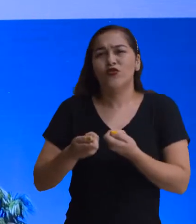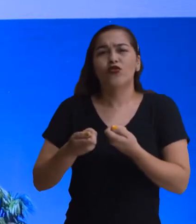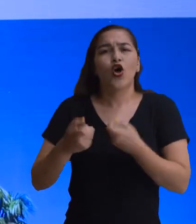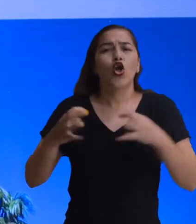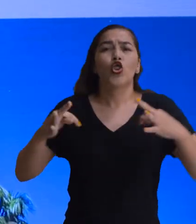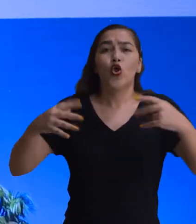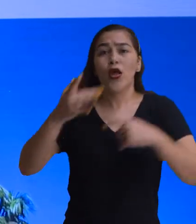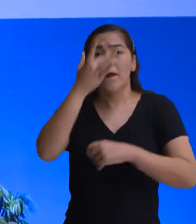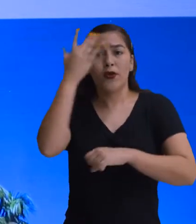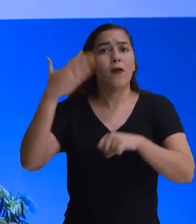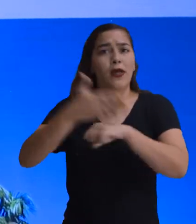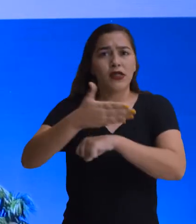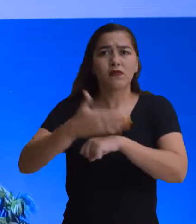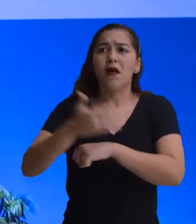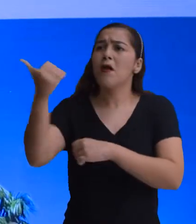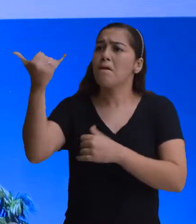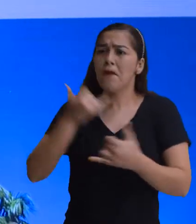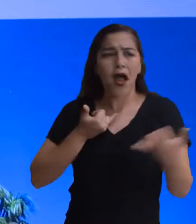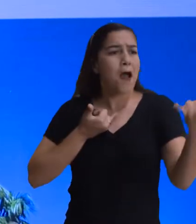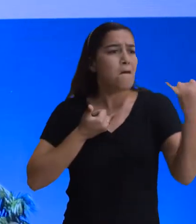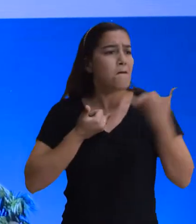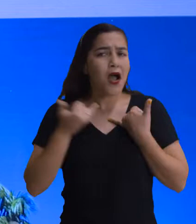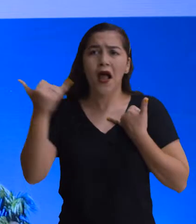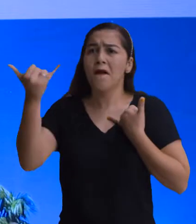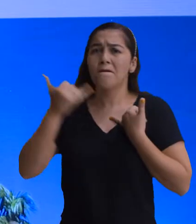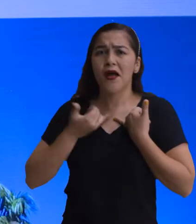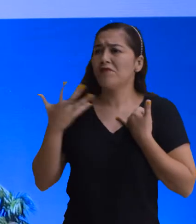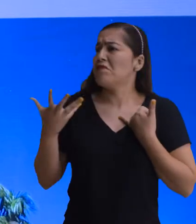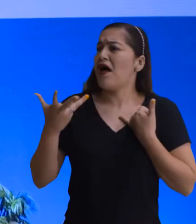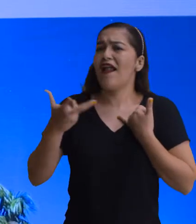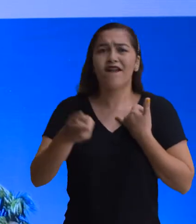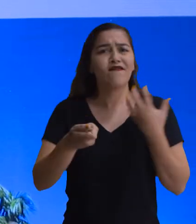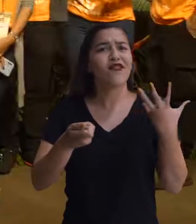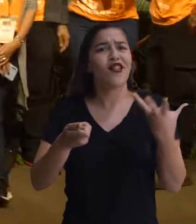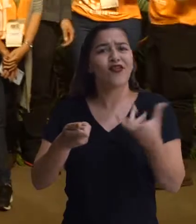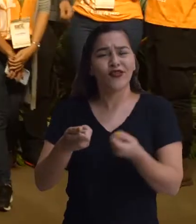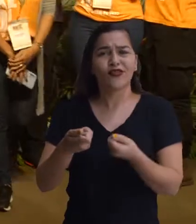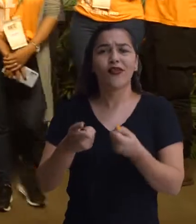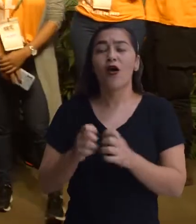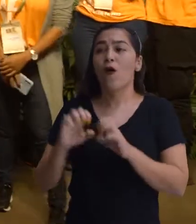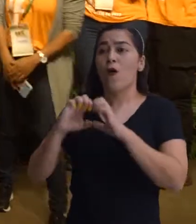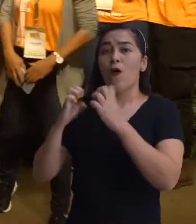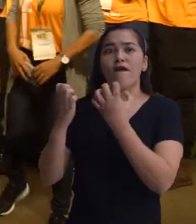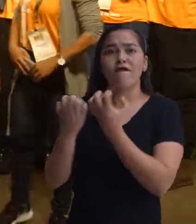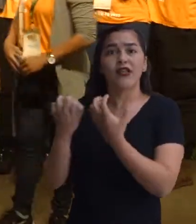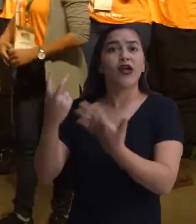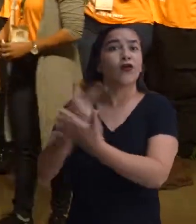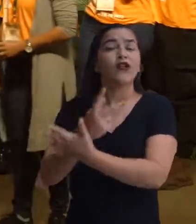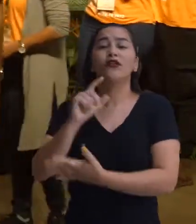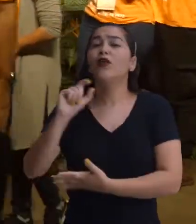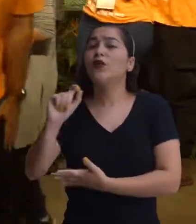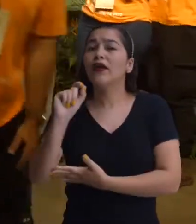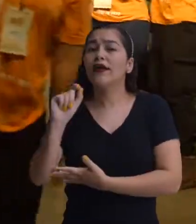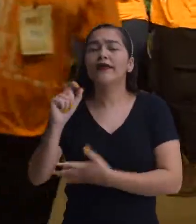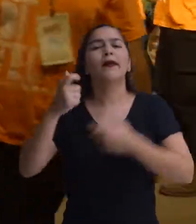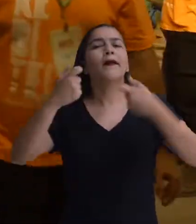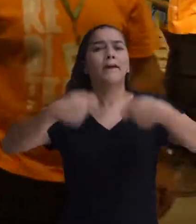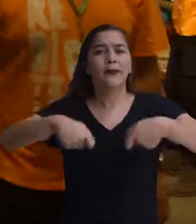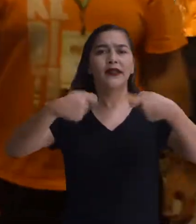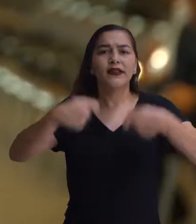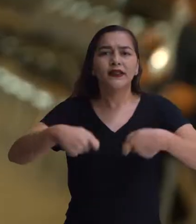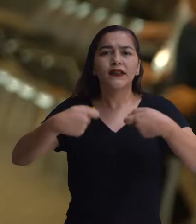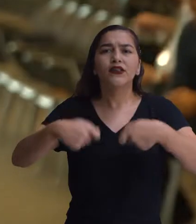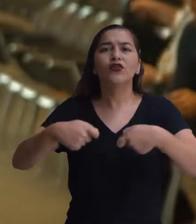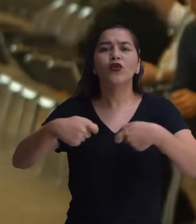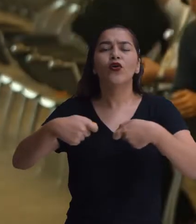isso foi dito por todos aqueles e todas aquelas que passaram por aqui. Para que o evento desse porte acontecesse,